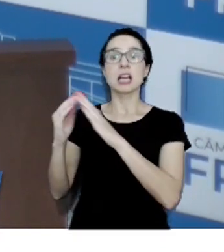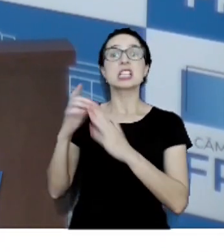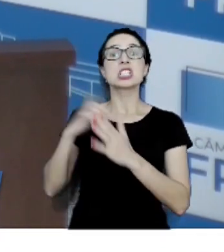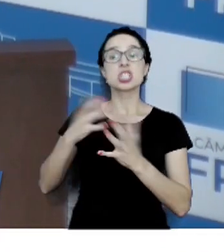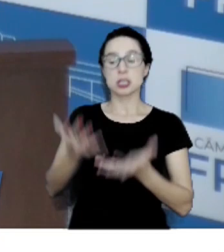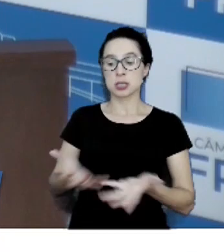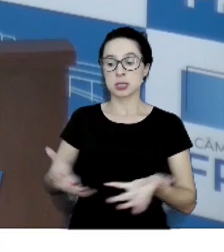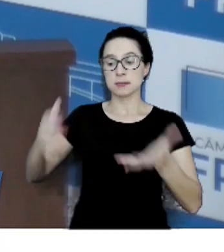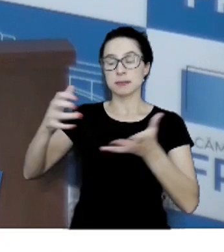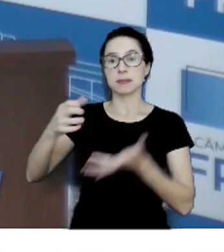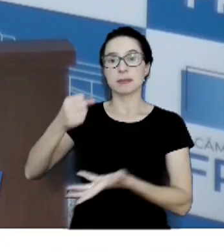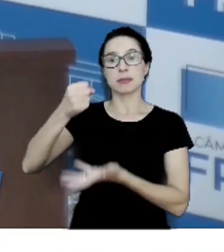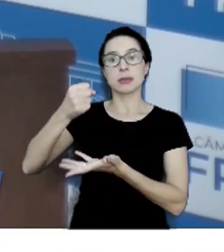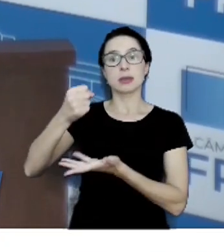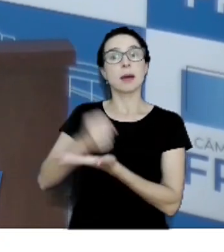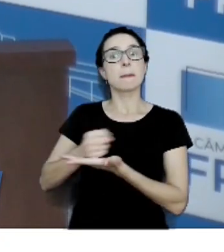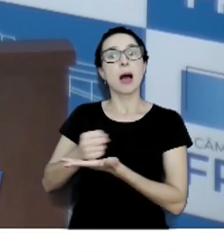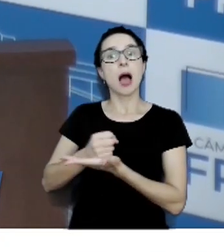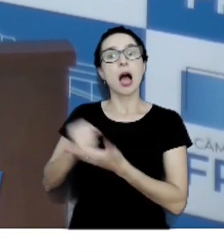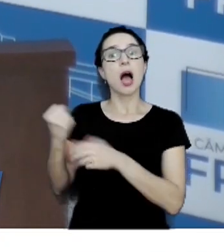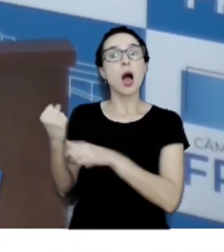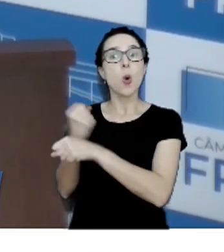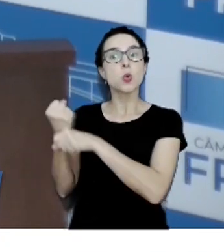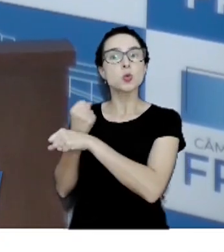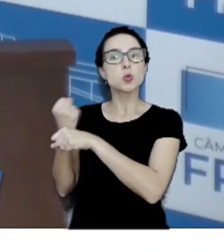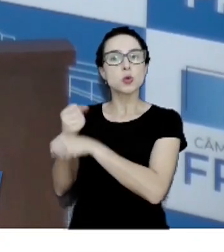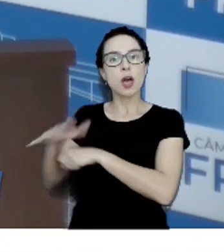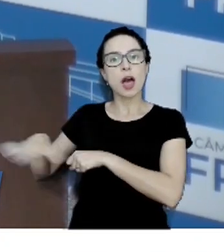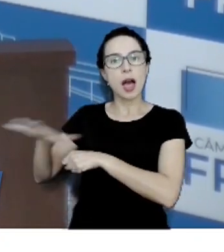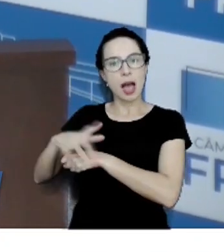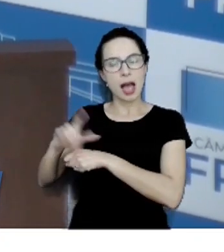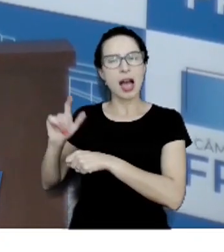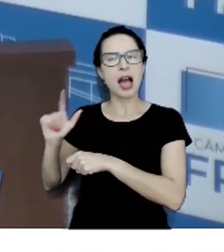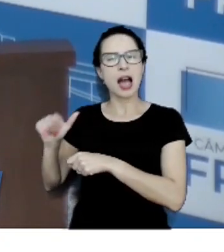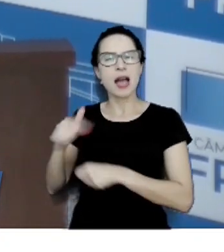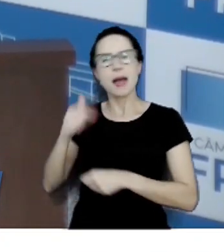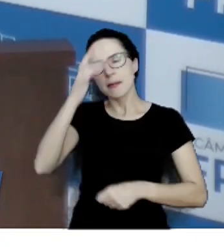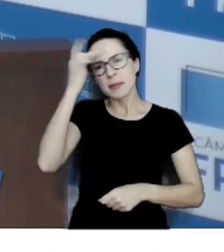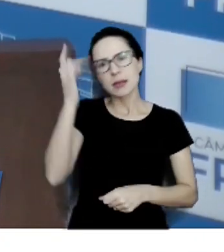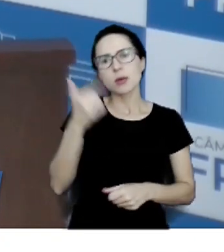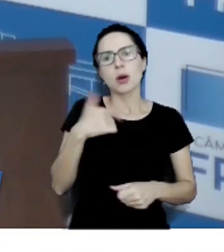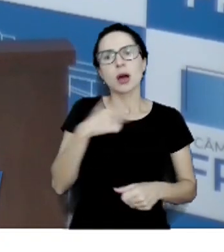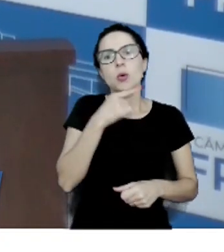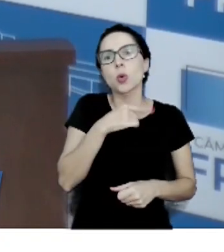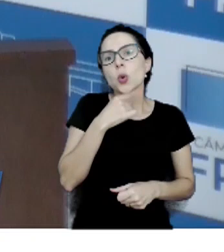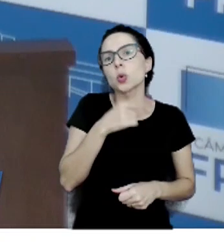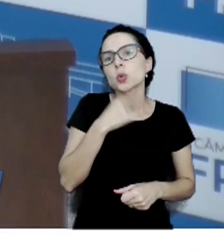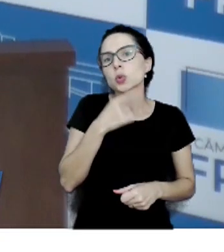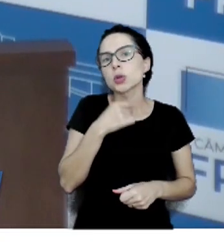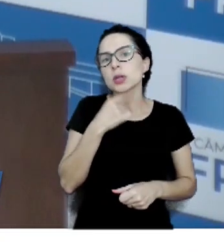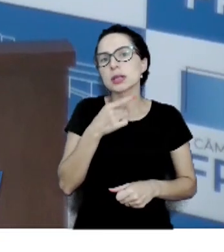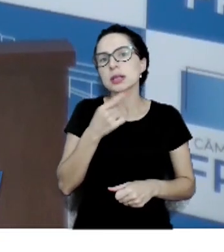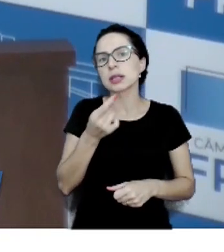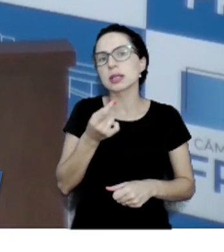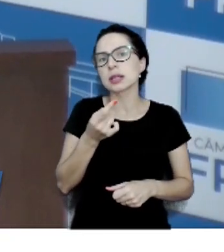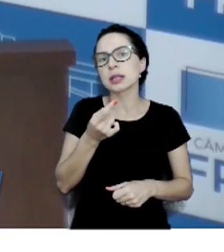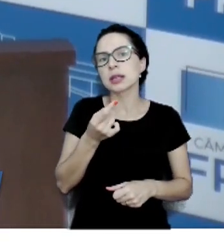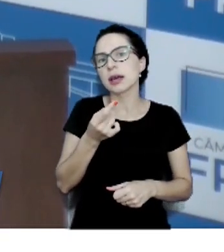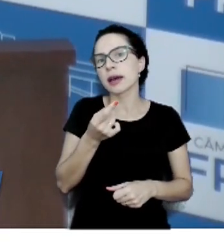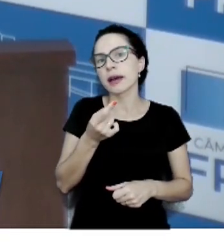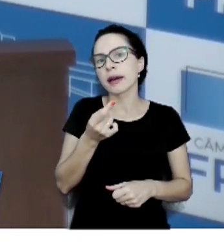básica da construção, que aquele pessoa que não estava conseguindo, nem